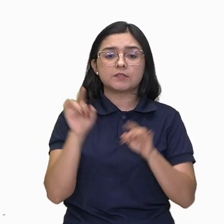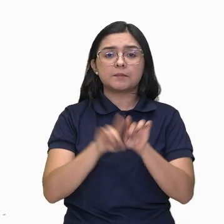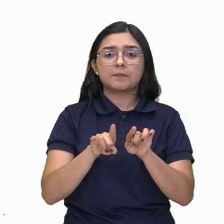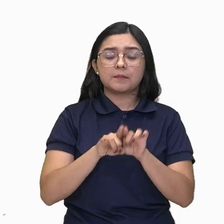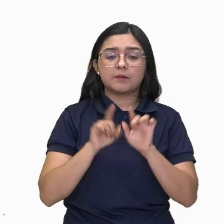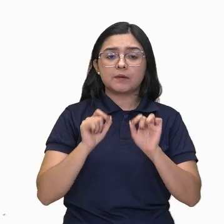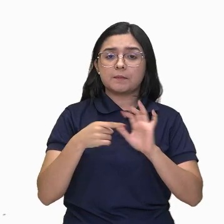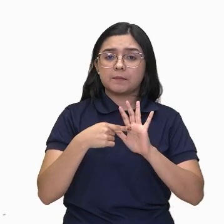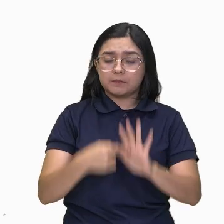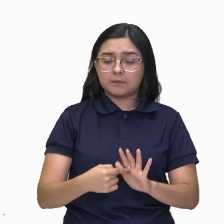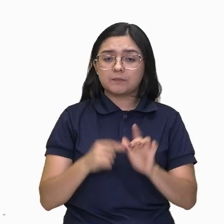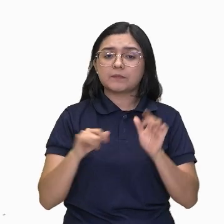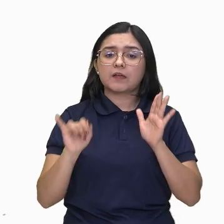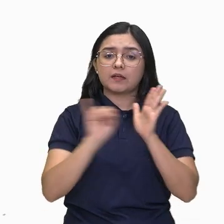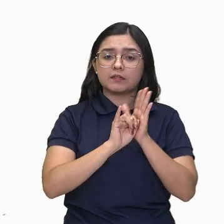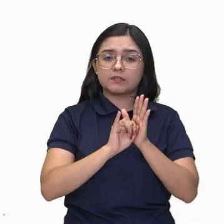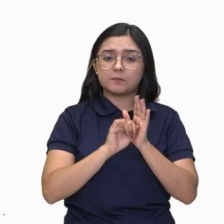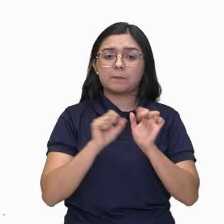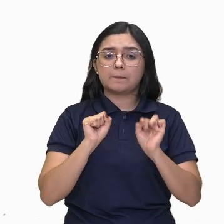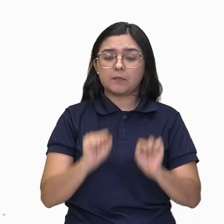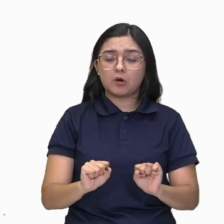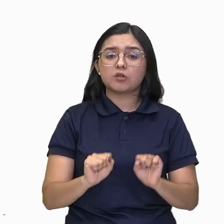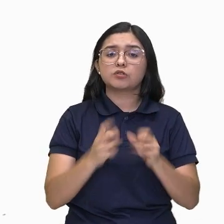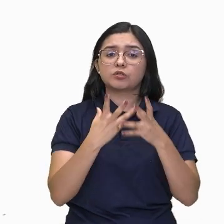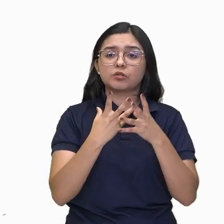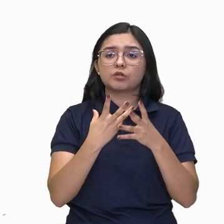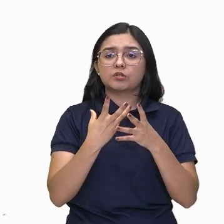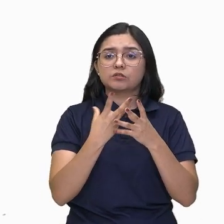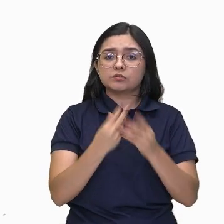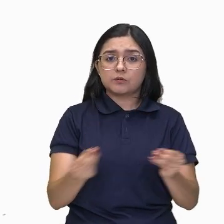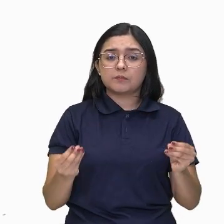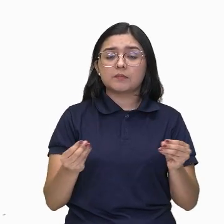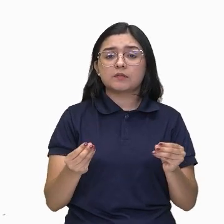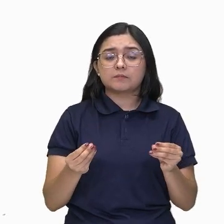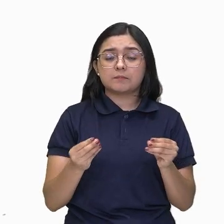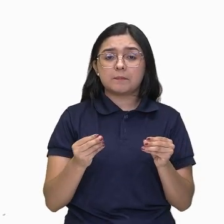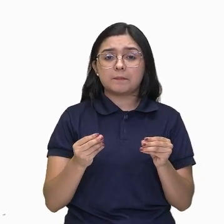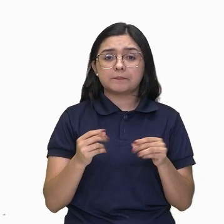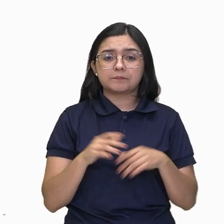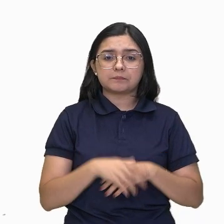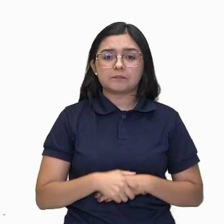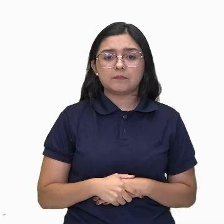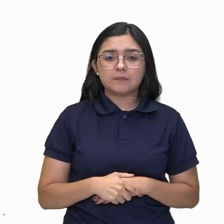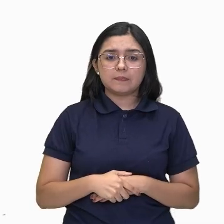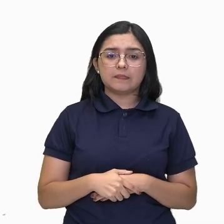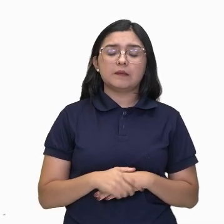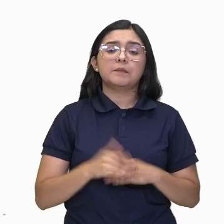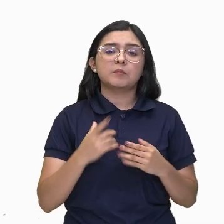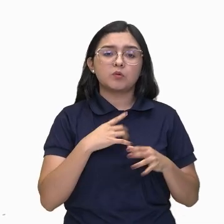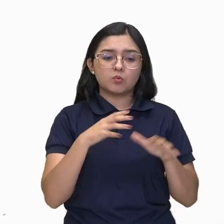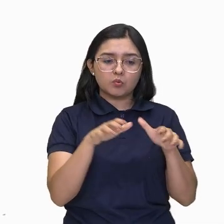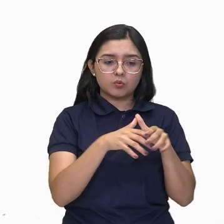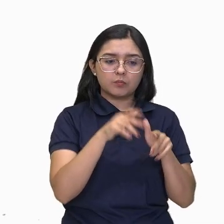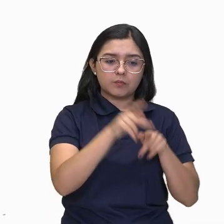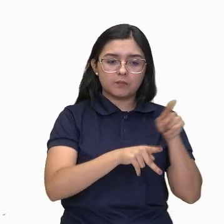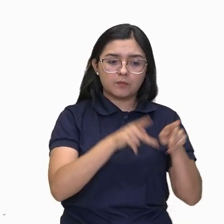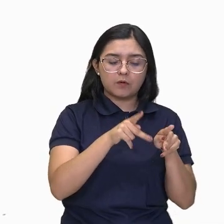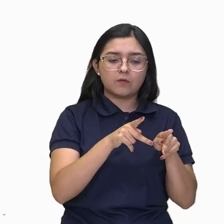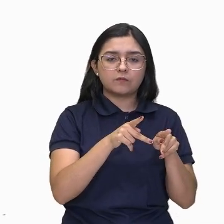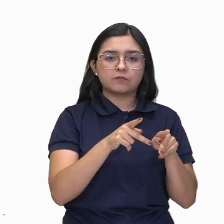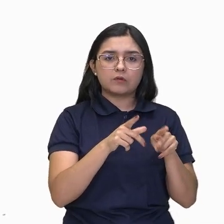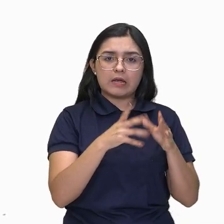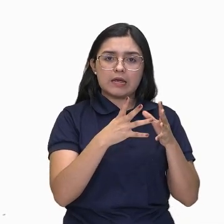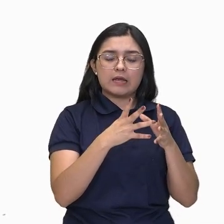que a identidade ela pode desaparecer mesmo sem que o grupo desapareça, que é o pior. Que é o